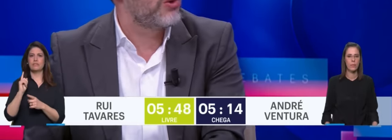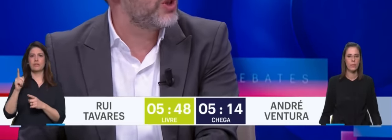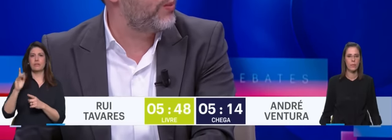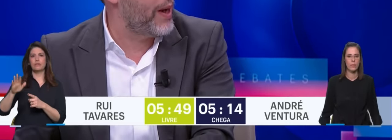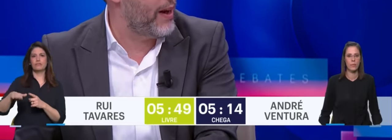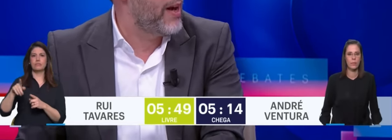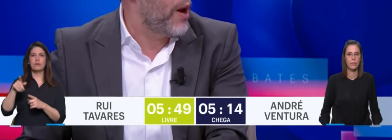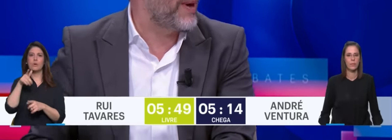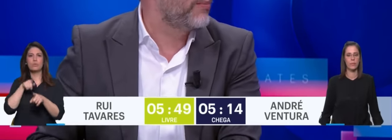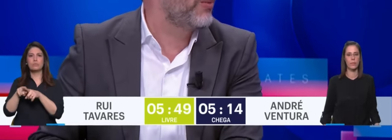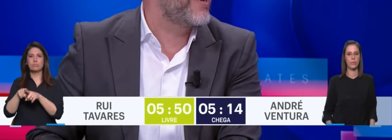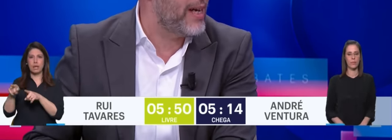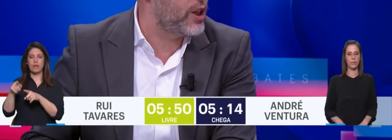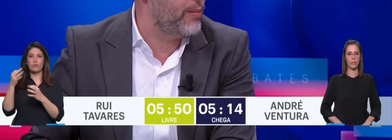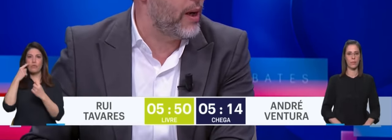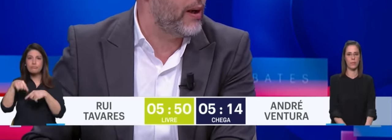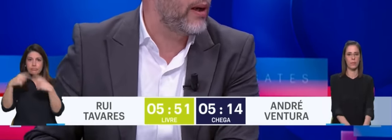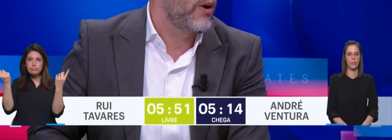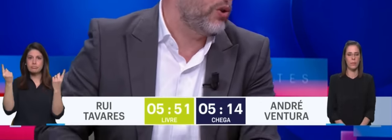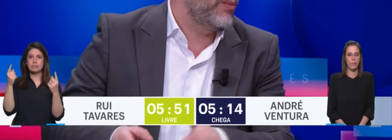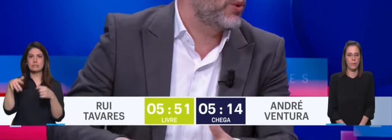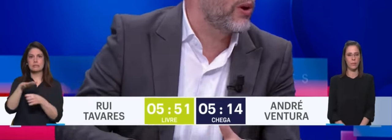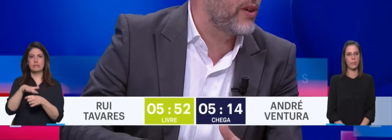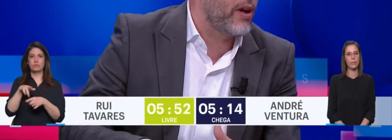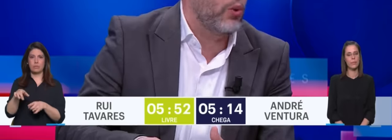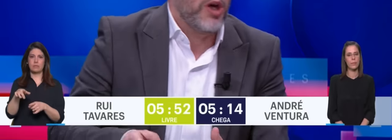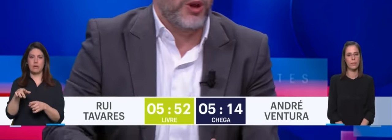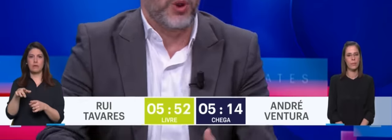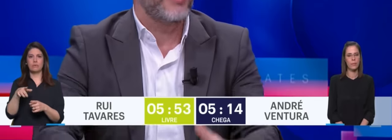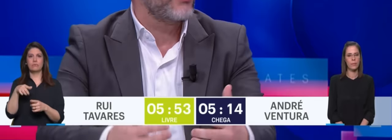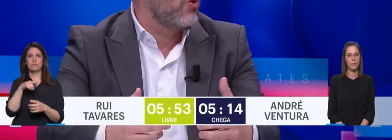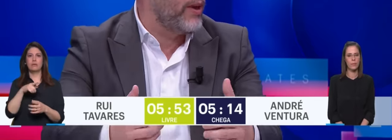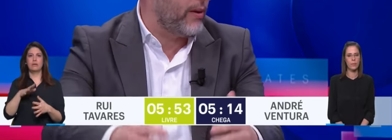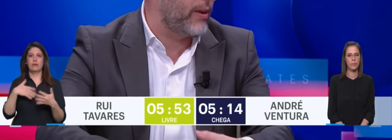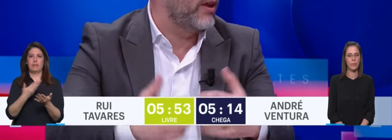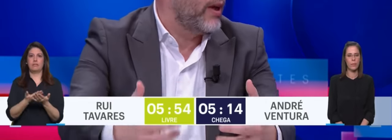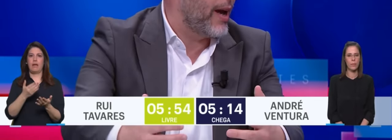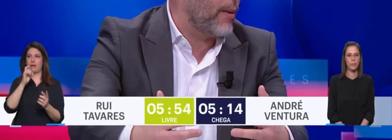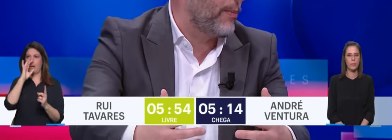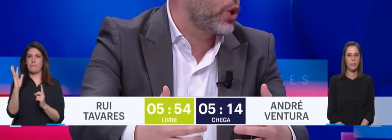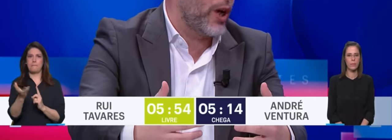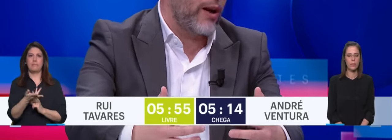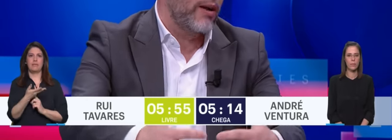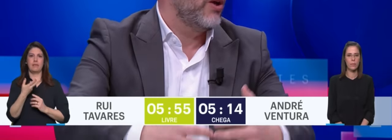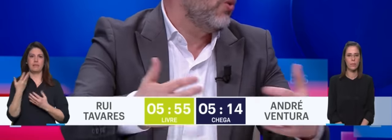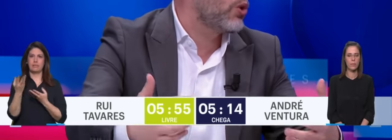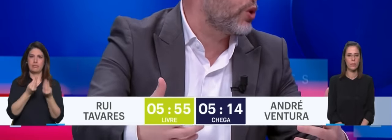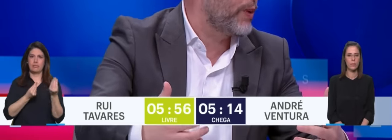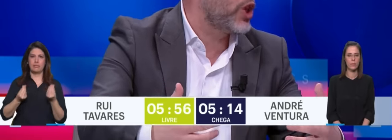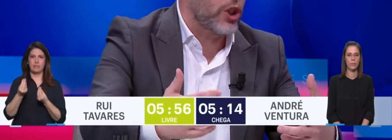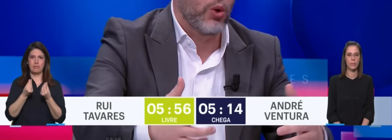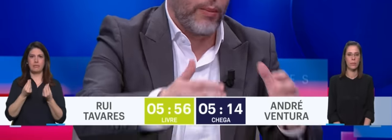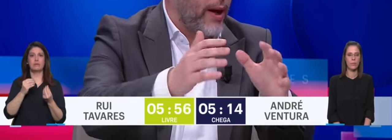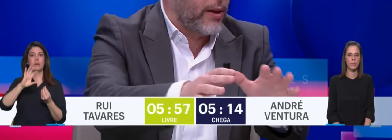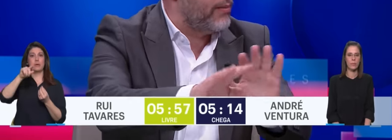troux ise para a praça pública desta maneira ou seja pessoalize criando um ambiente que acaba por gerar o que noutros